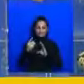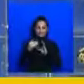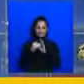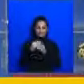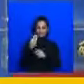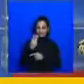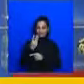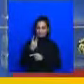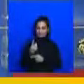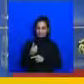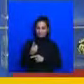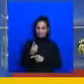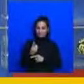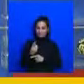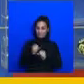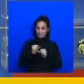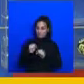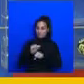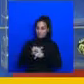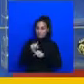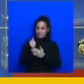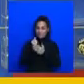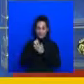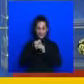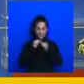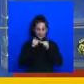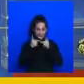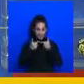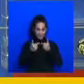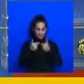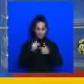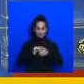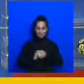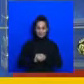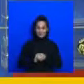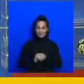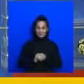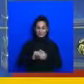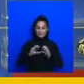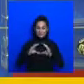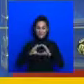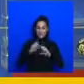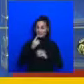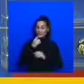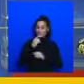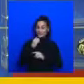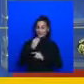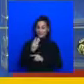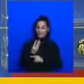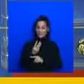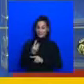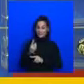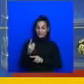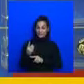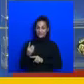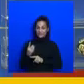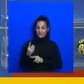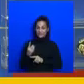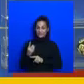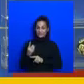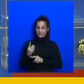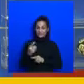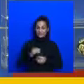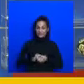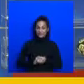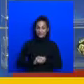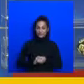numeradas de 01 a 31. Pode chamar que a sorte vem. Bola vermelha, 31.